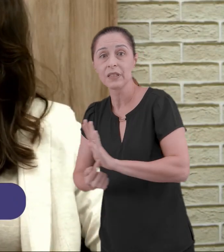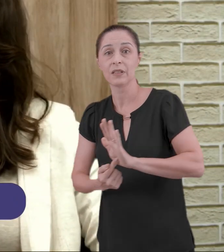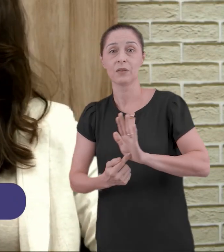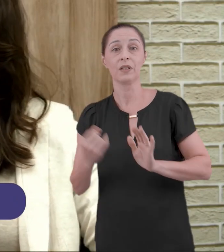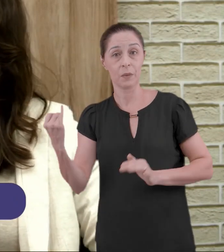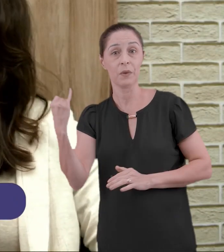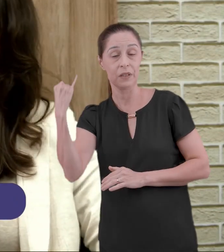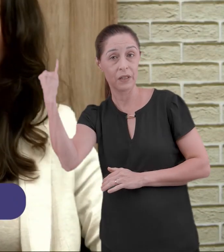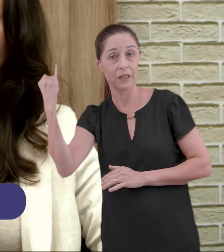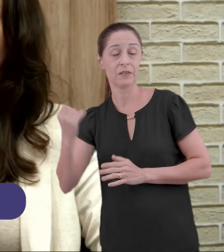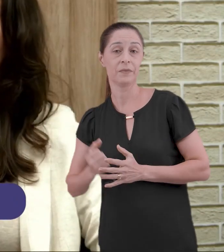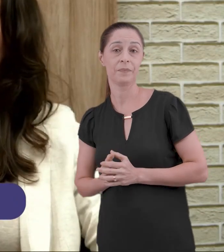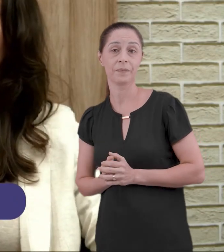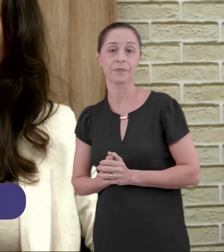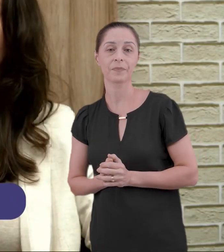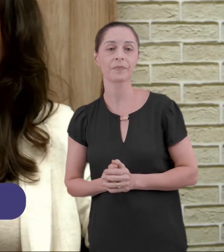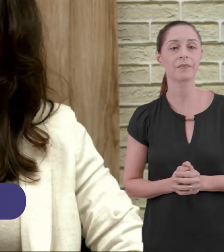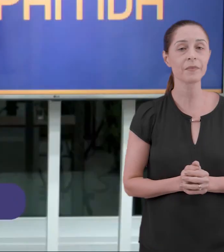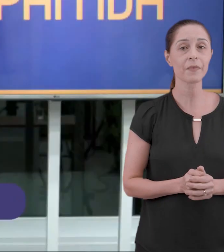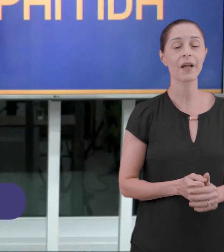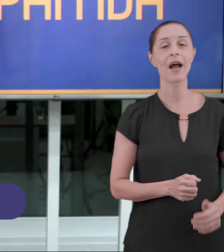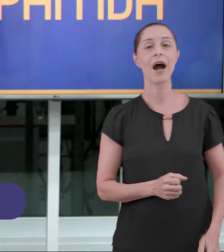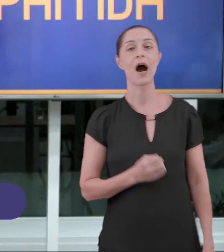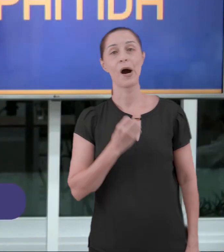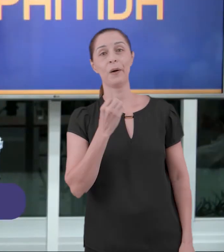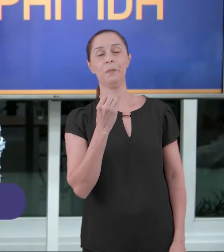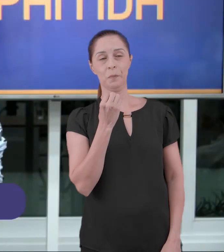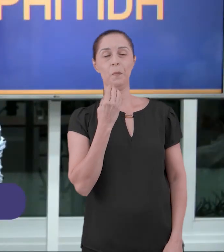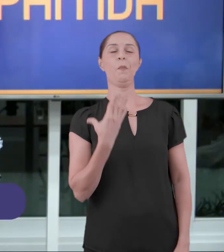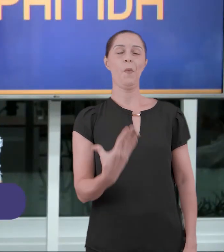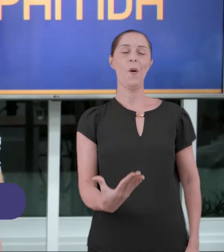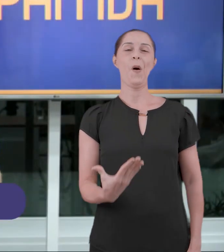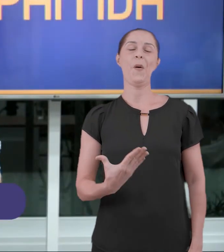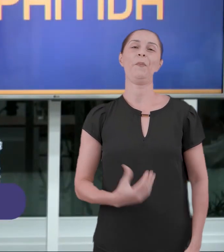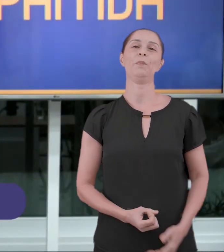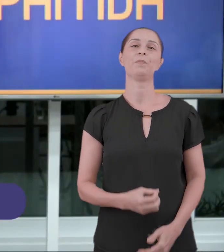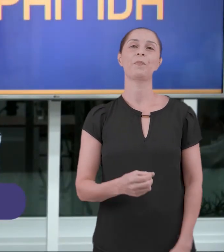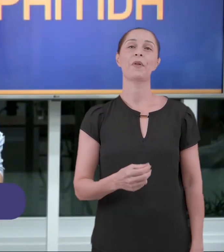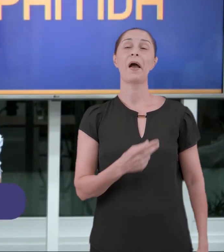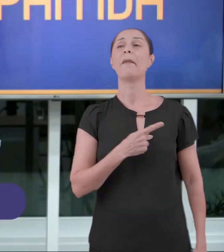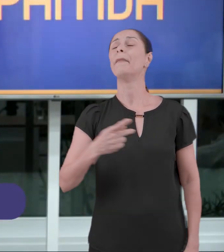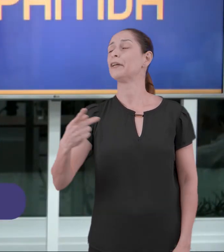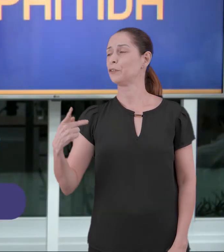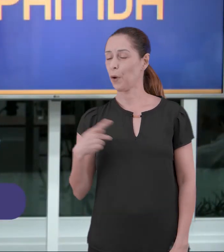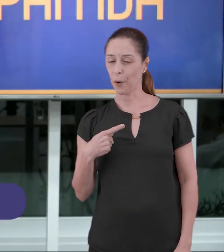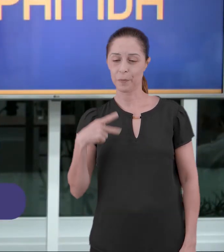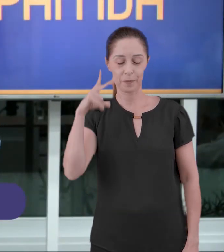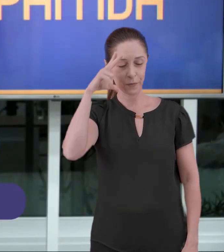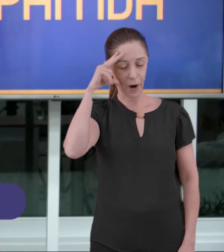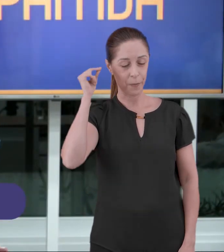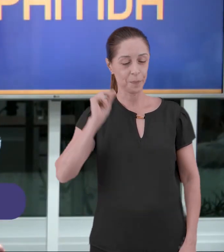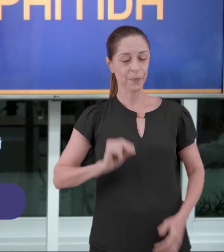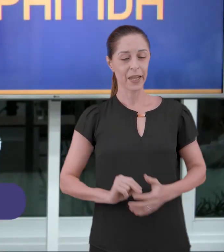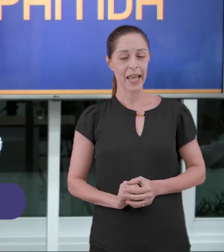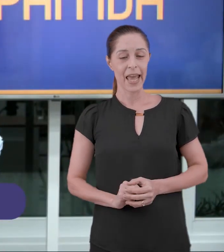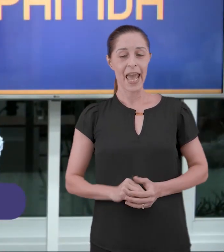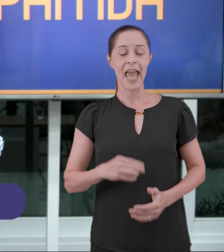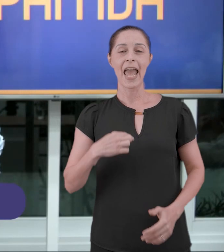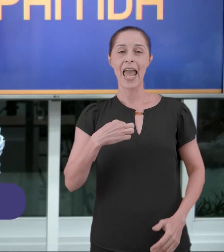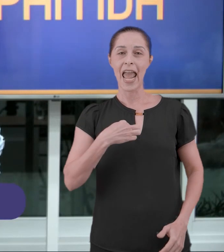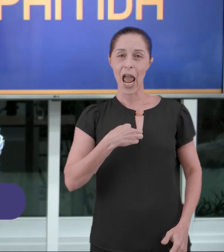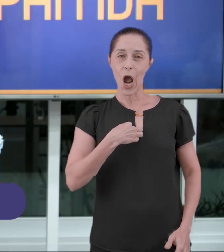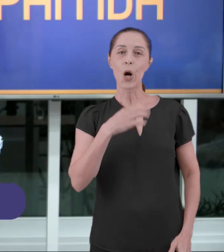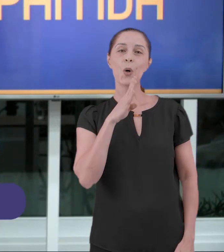igreja. Muito bom. Pastor, eu gostaria de fazer uma colocação aqui, por acompanhar o trabalho do GEPANDA já há muito